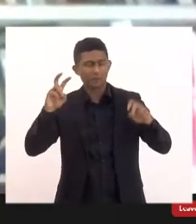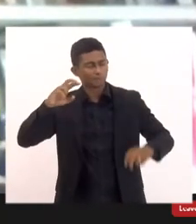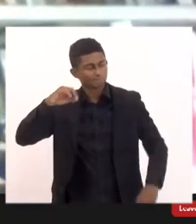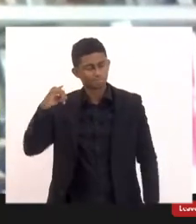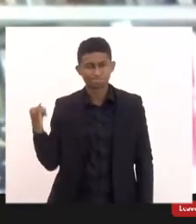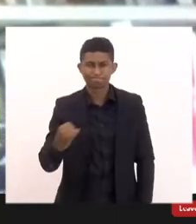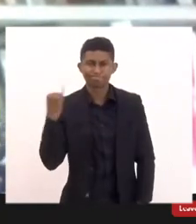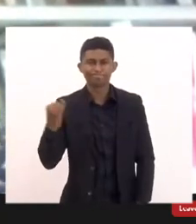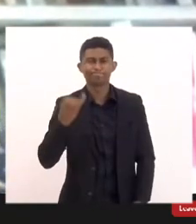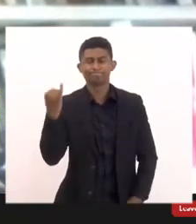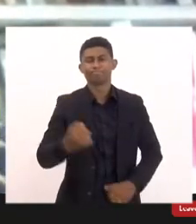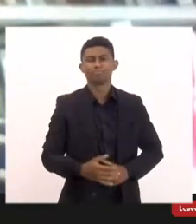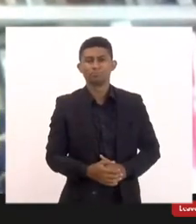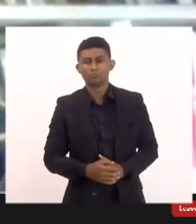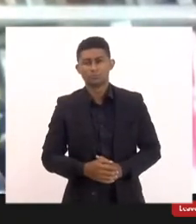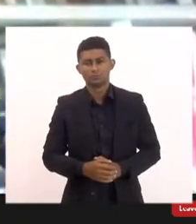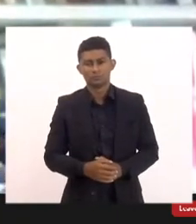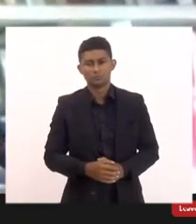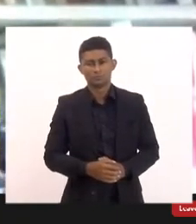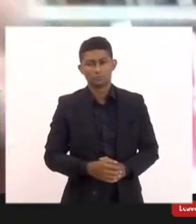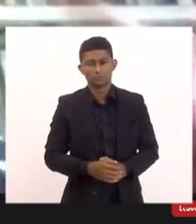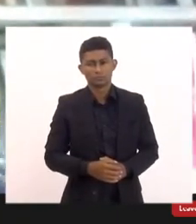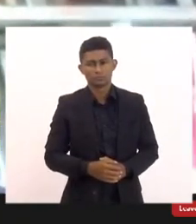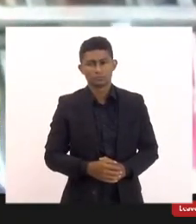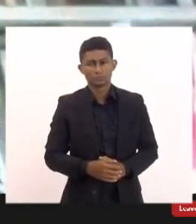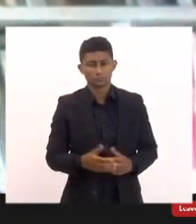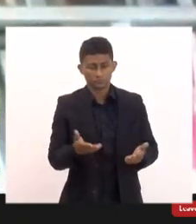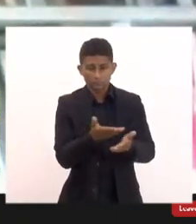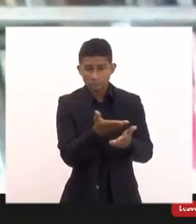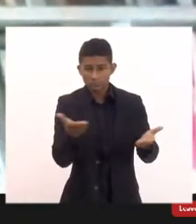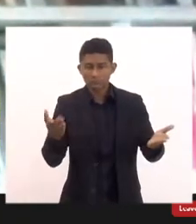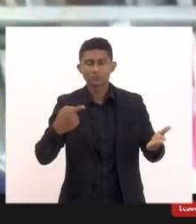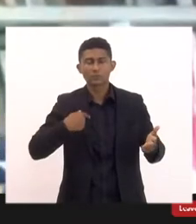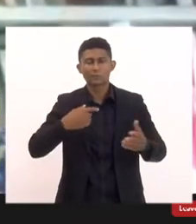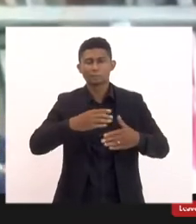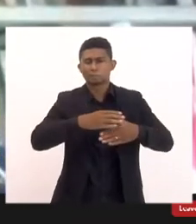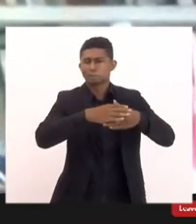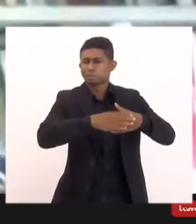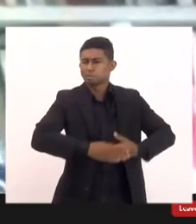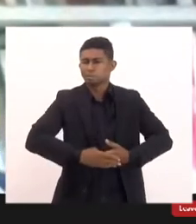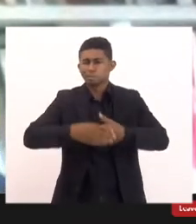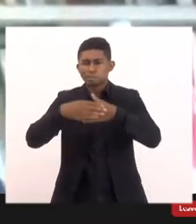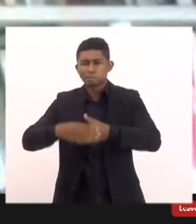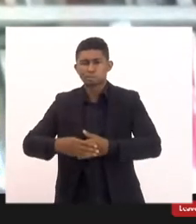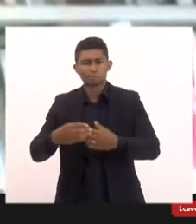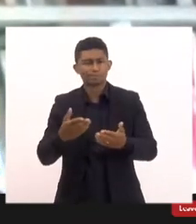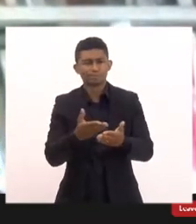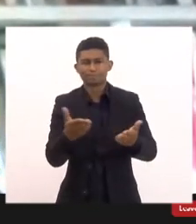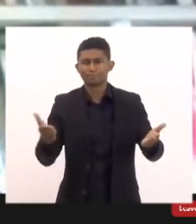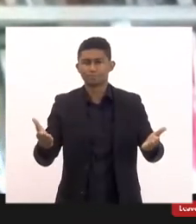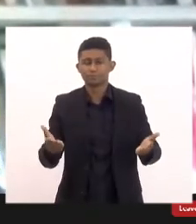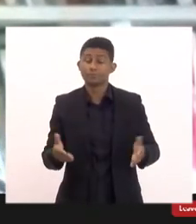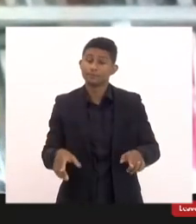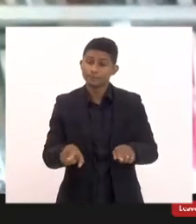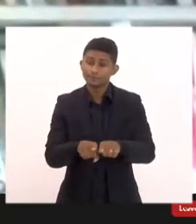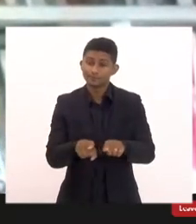relevância. Cumprimento, então, a todos e a todas, em